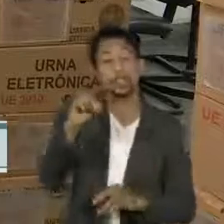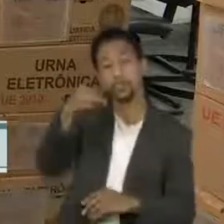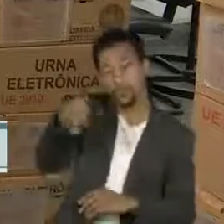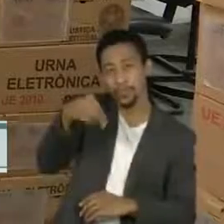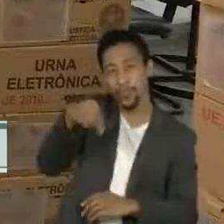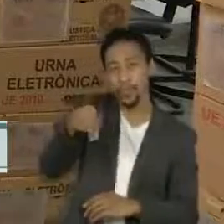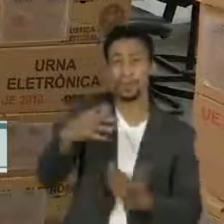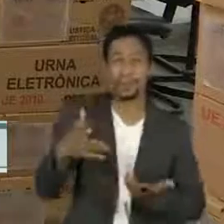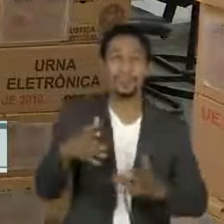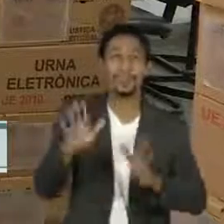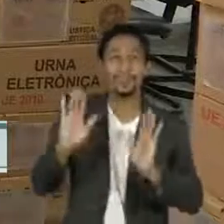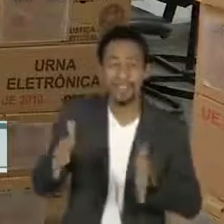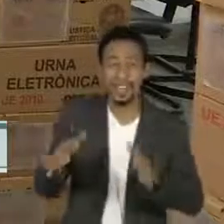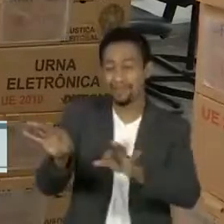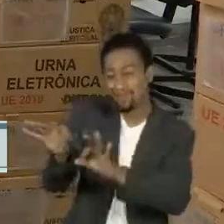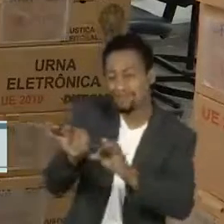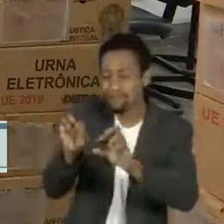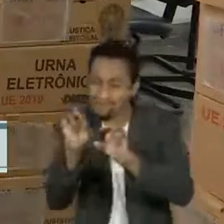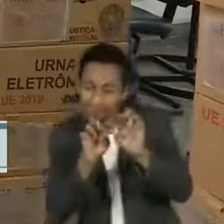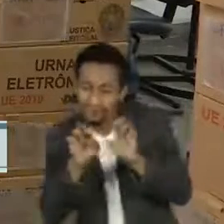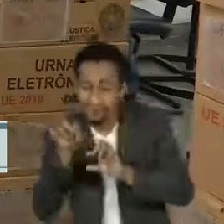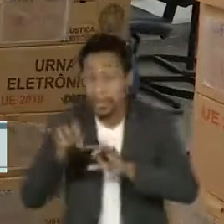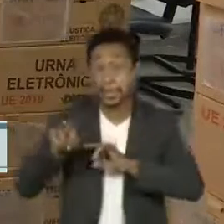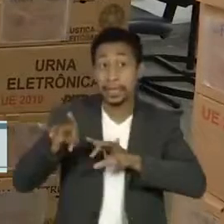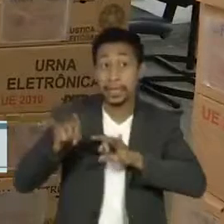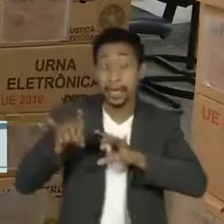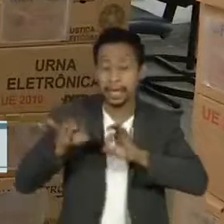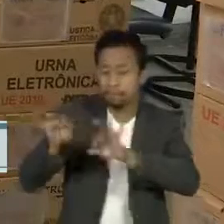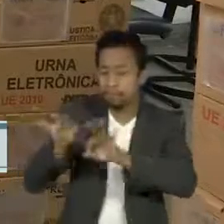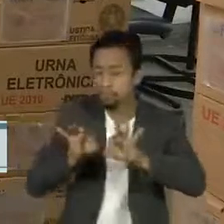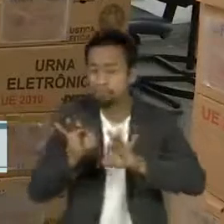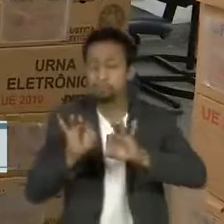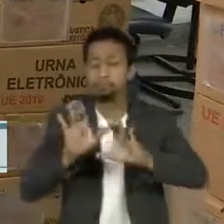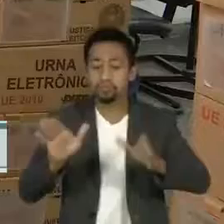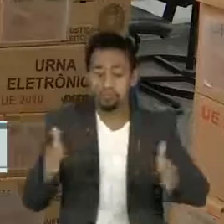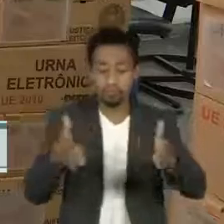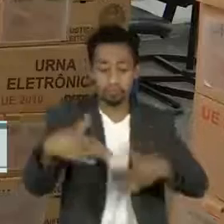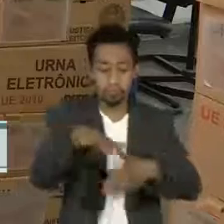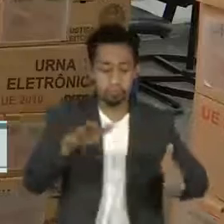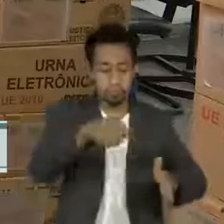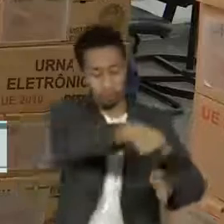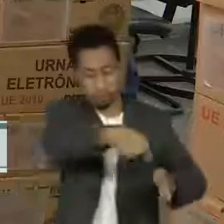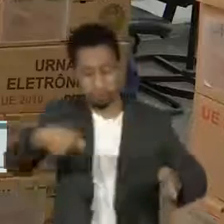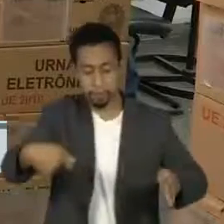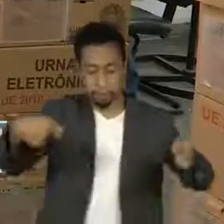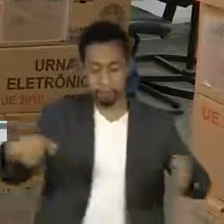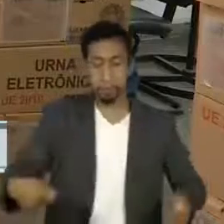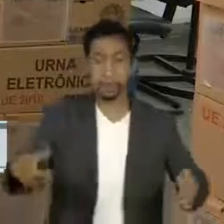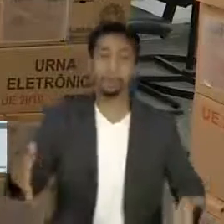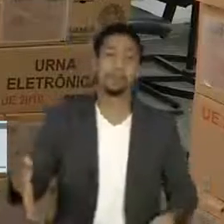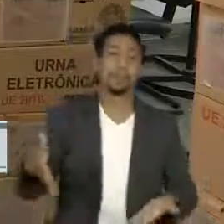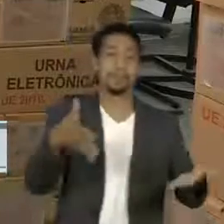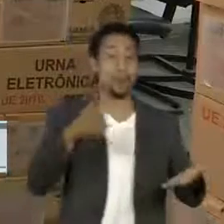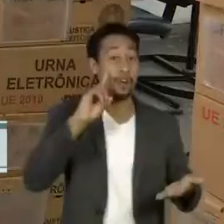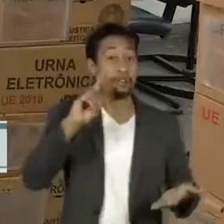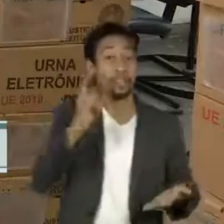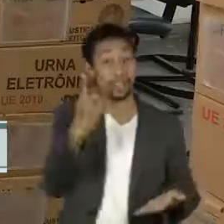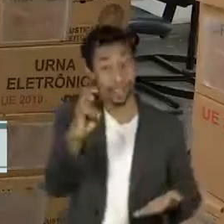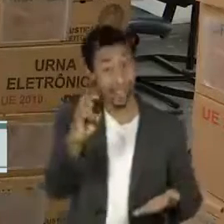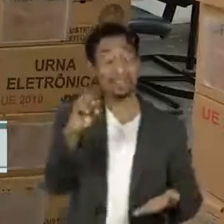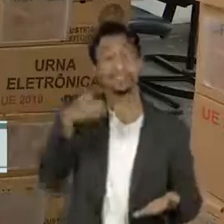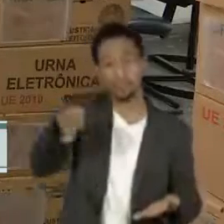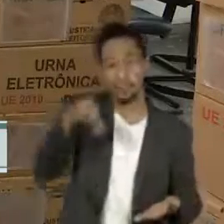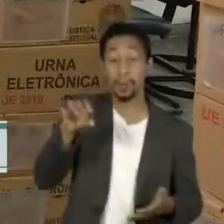mídias específicas, sendo checados pelos técnicos e lacrados para o dia do pleito. Todo esse processo precisa ser feito porque cada